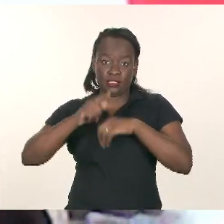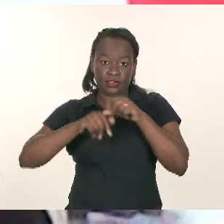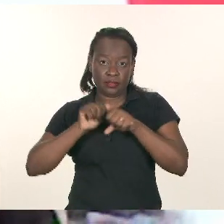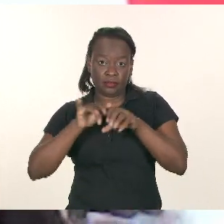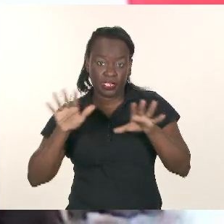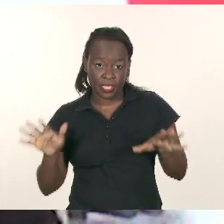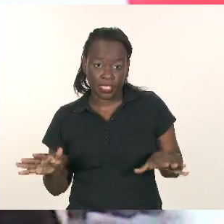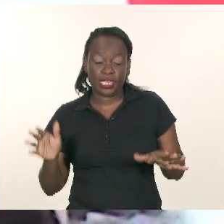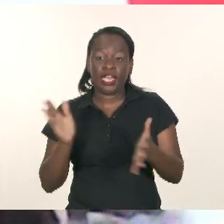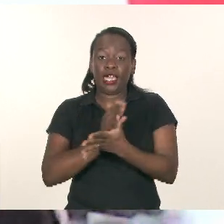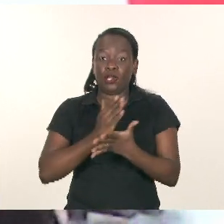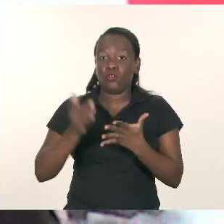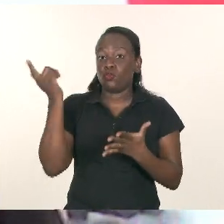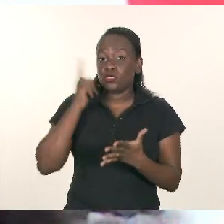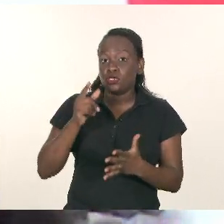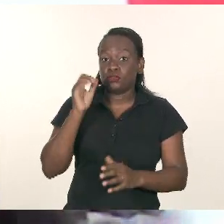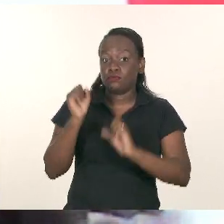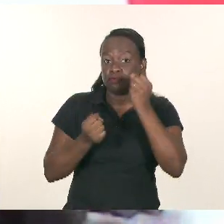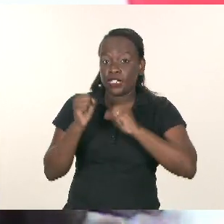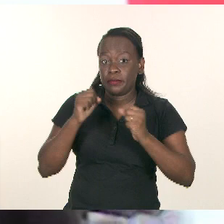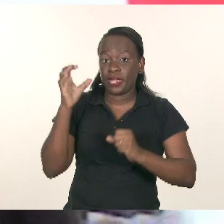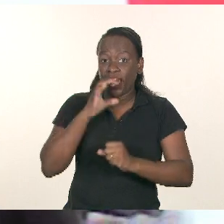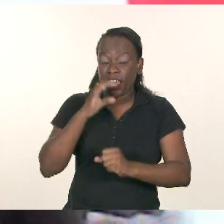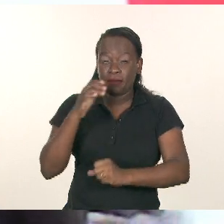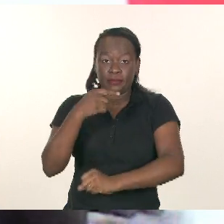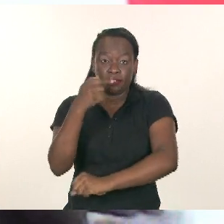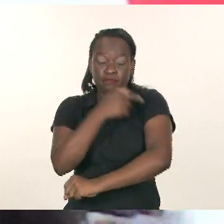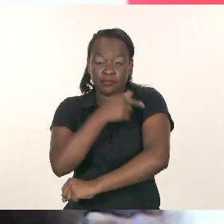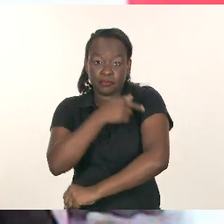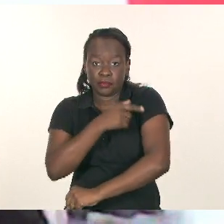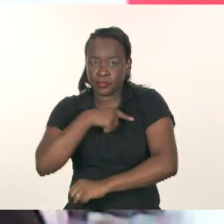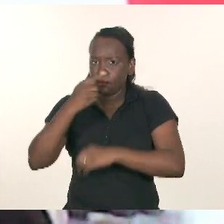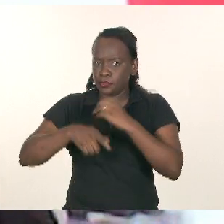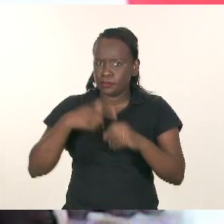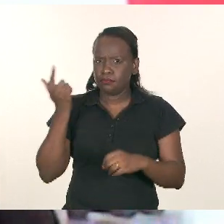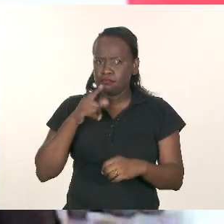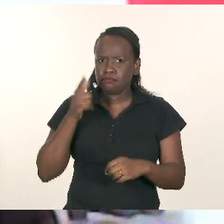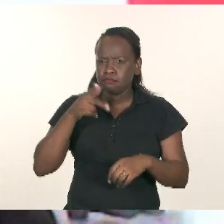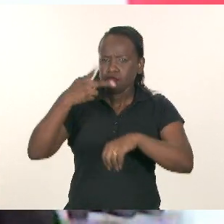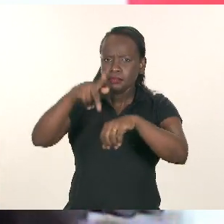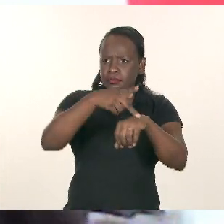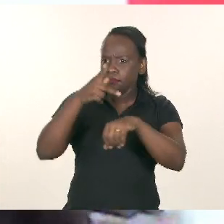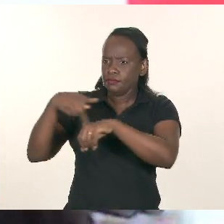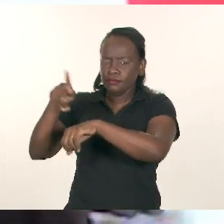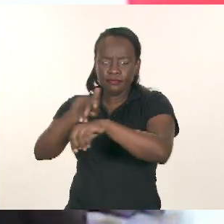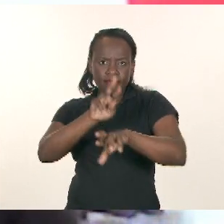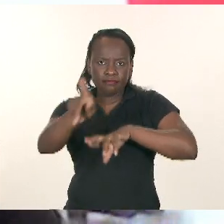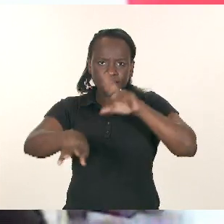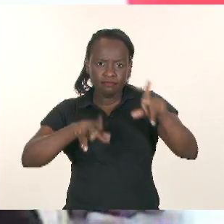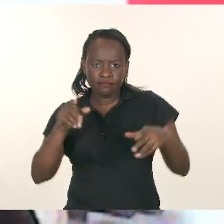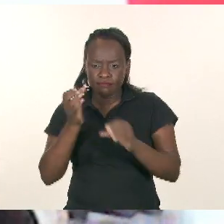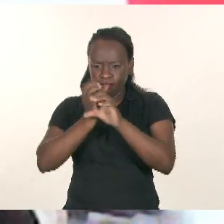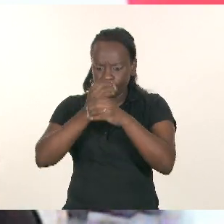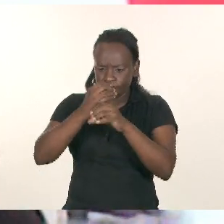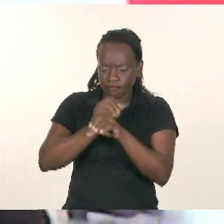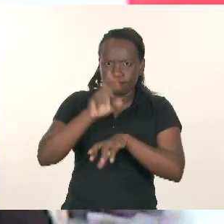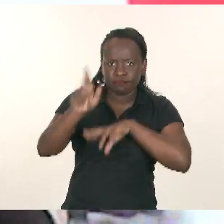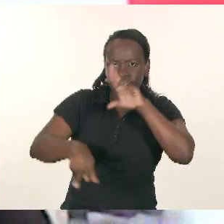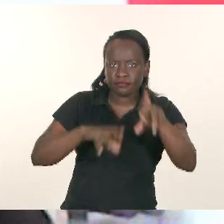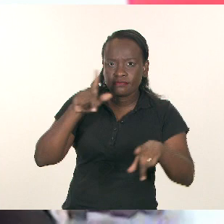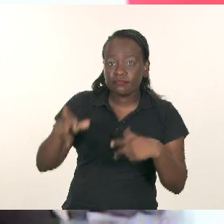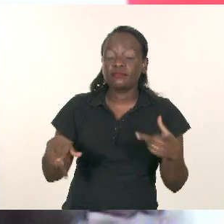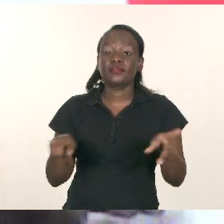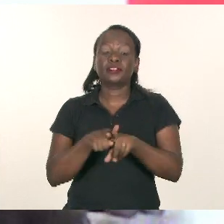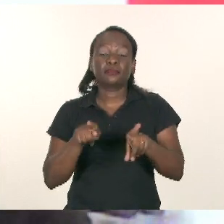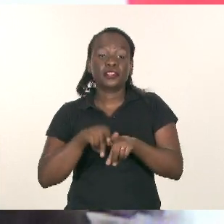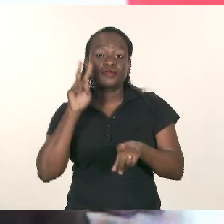se chegou à produção de vacinas em tempo recorde no mundo inteiro, diferentes países do mundo, diferentes laboratórios, a gente tem